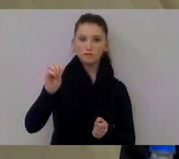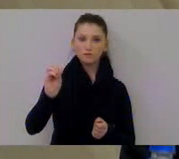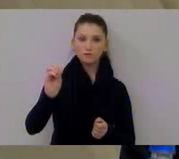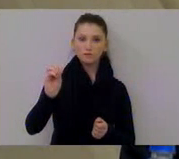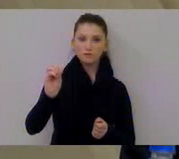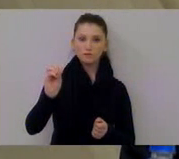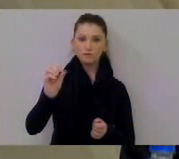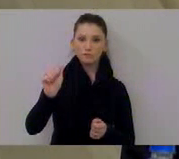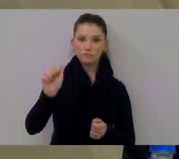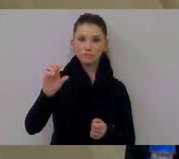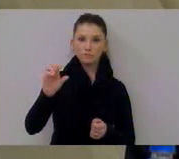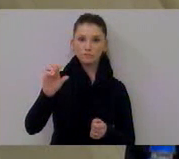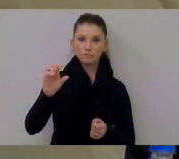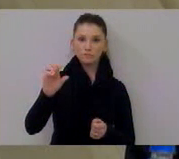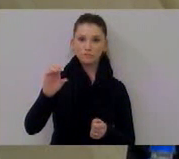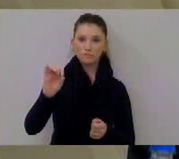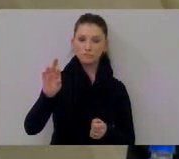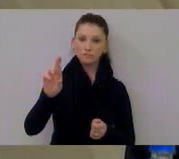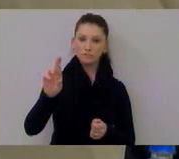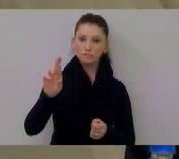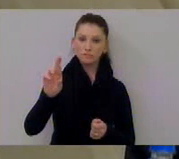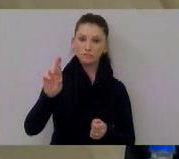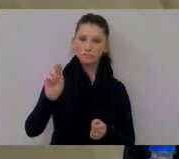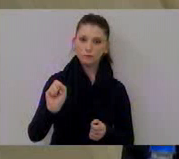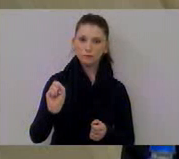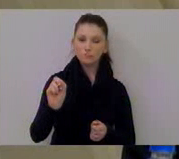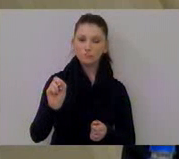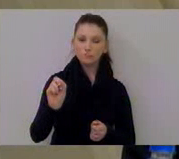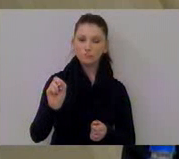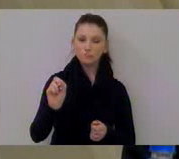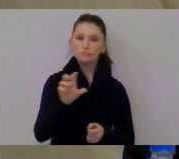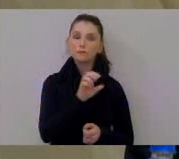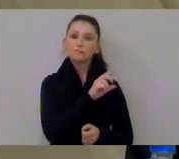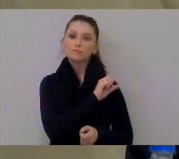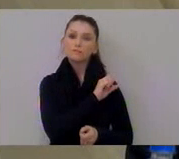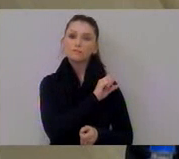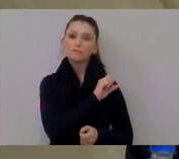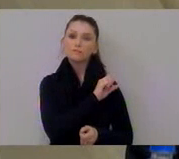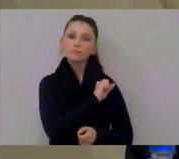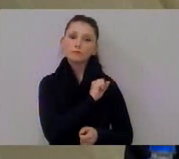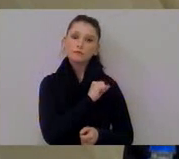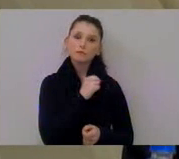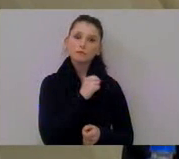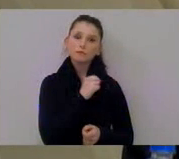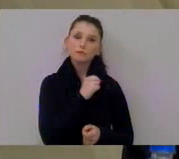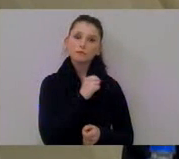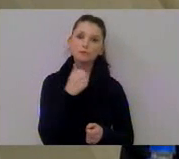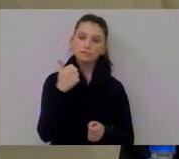Indicações números 317,